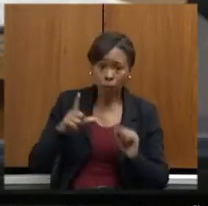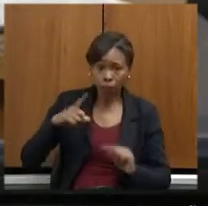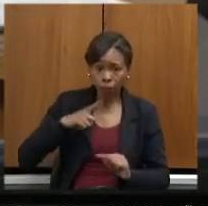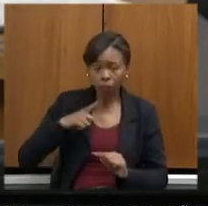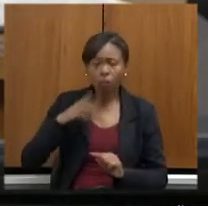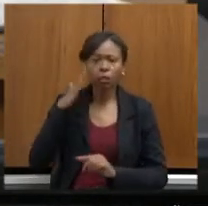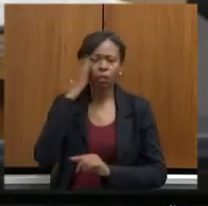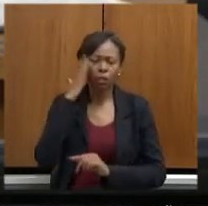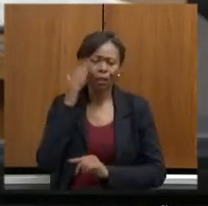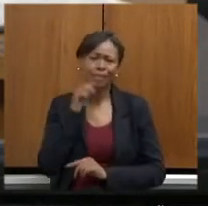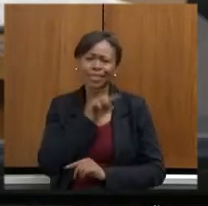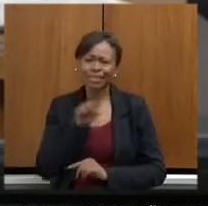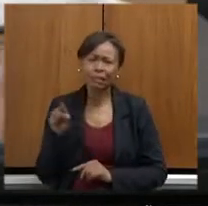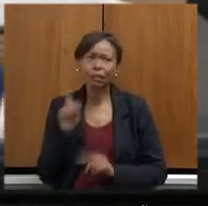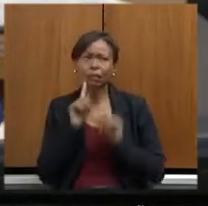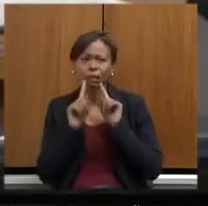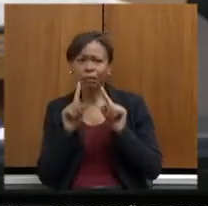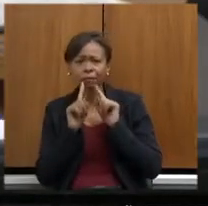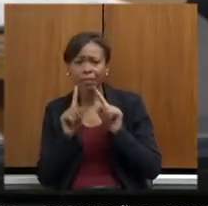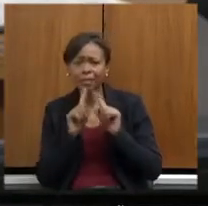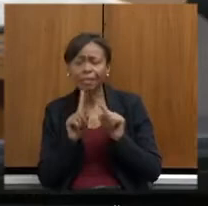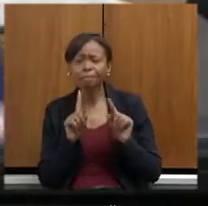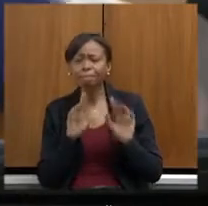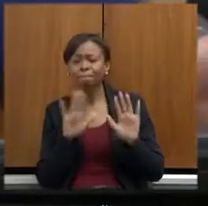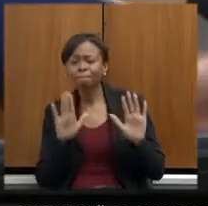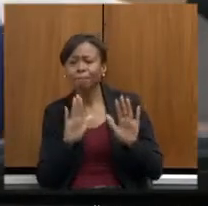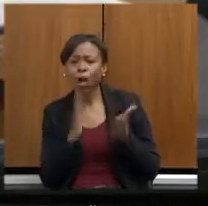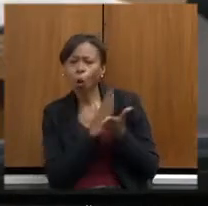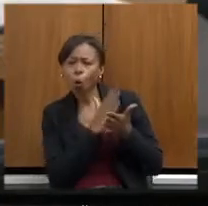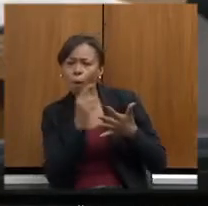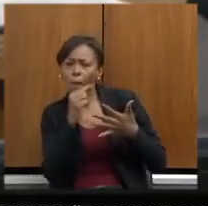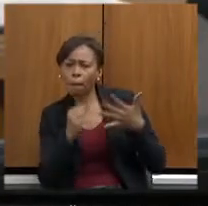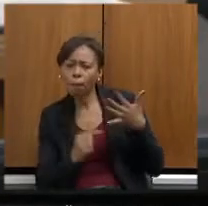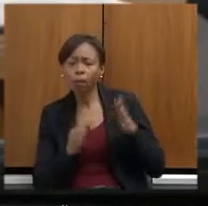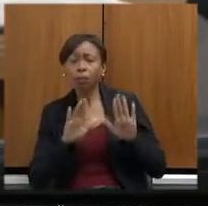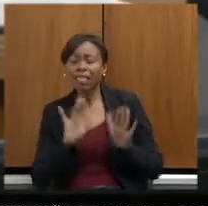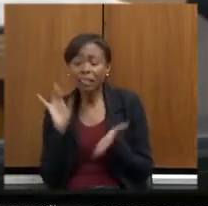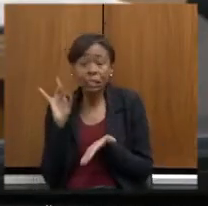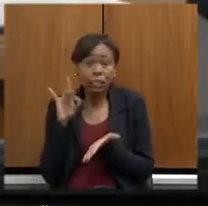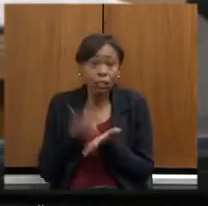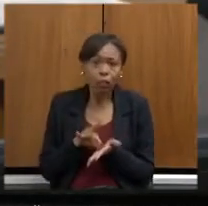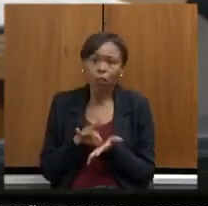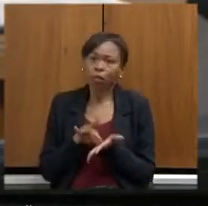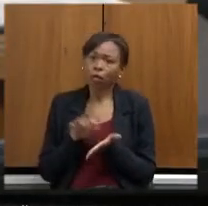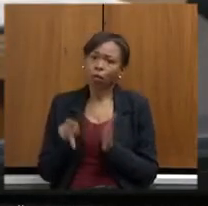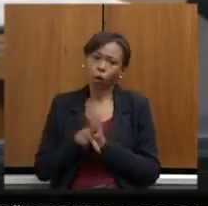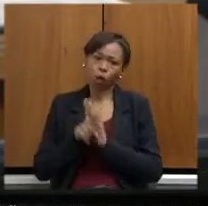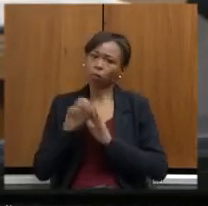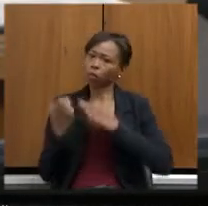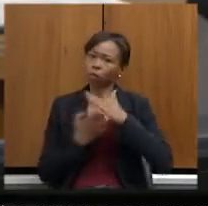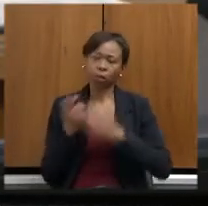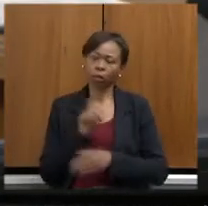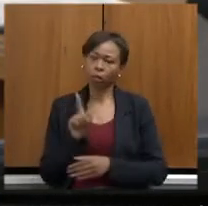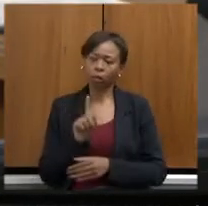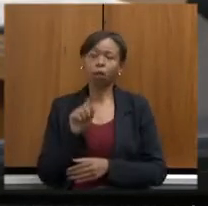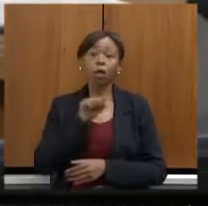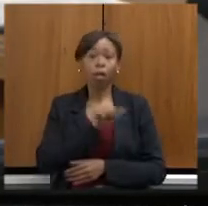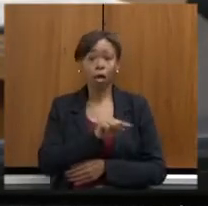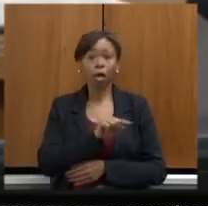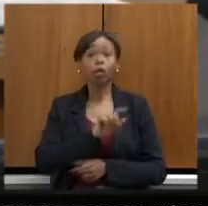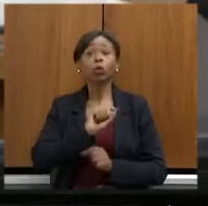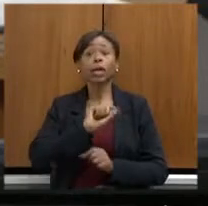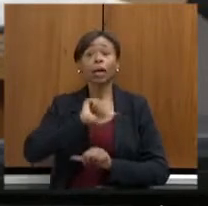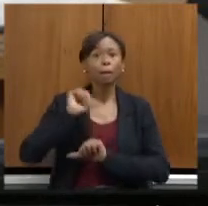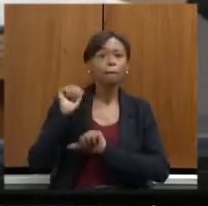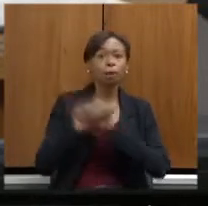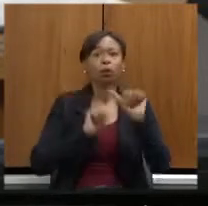sabe que essas reclamações às vezes são pontuais mas que não é a realidade é da empresa nós estamos inovando lá